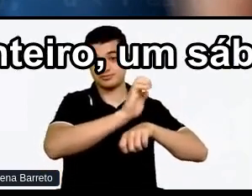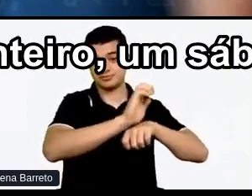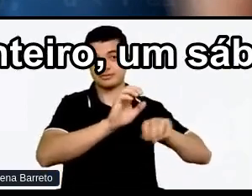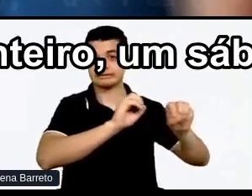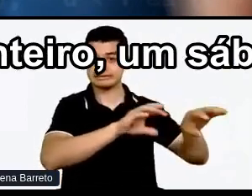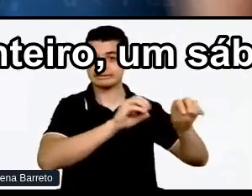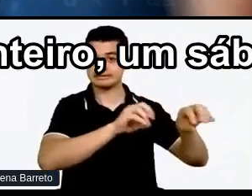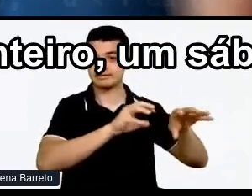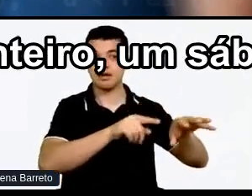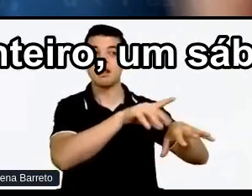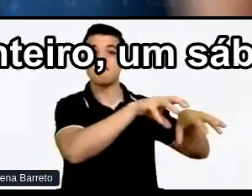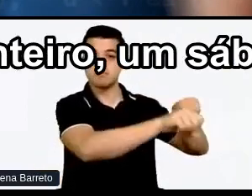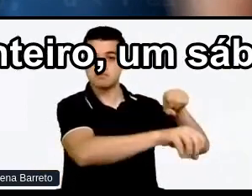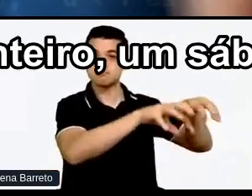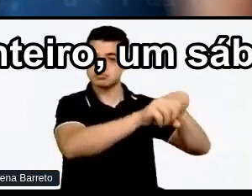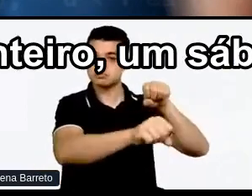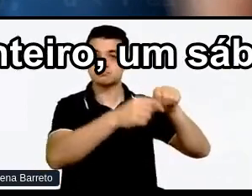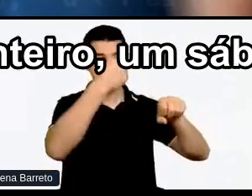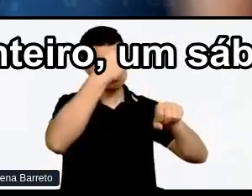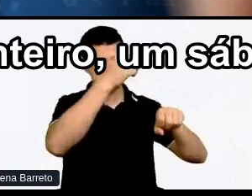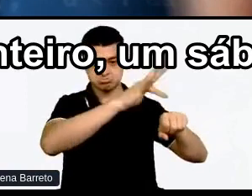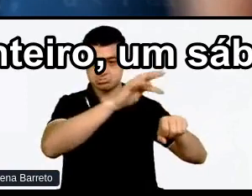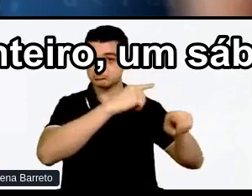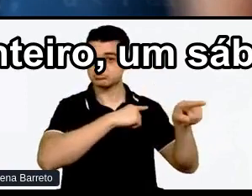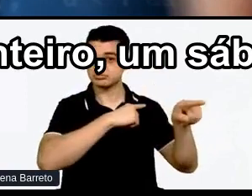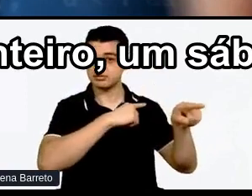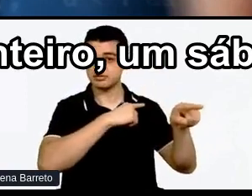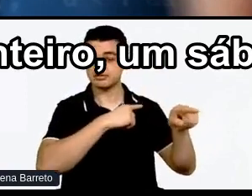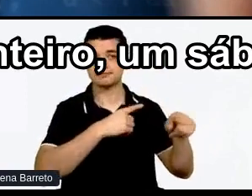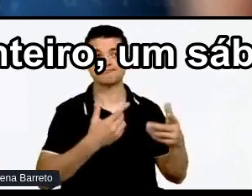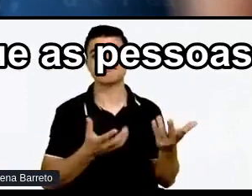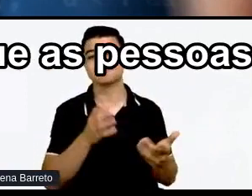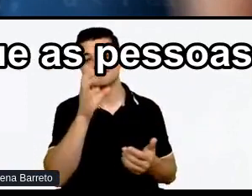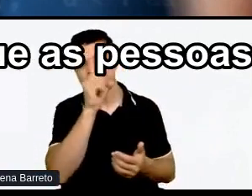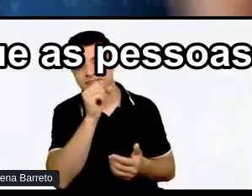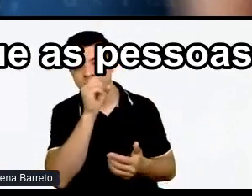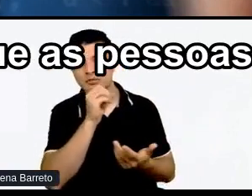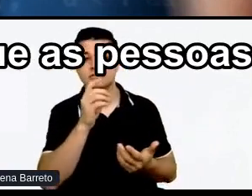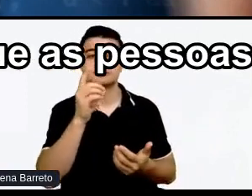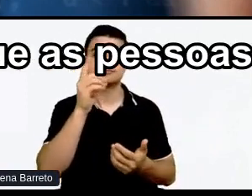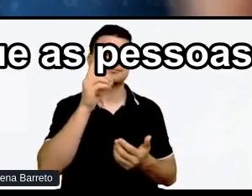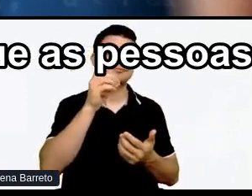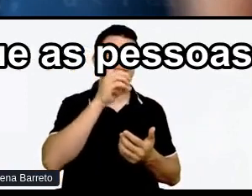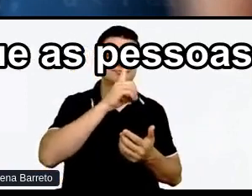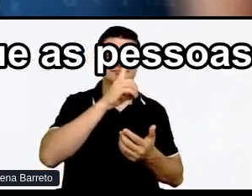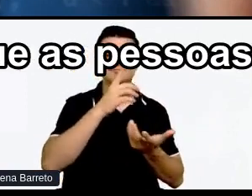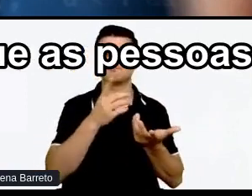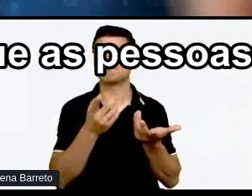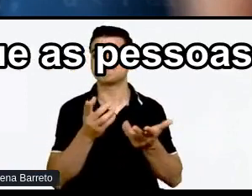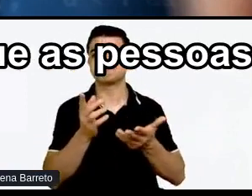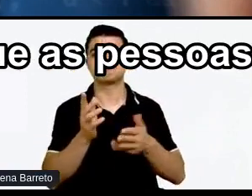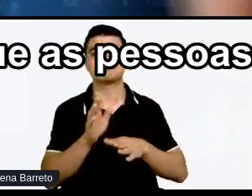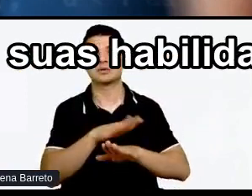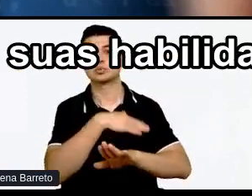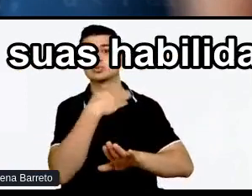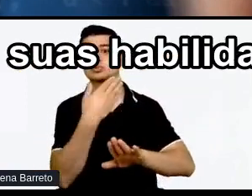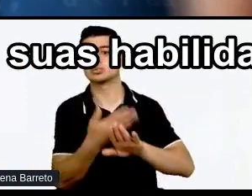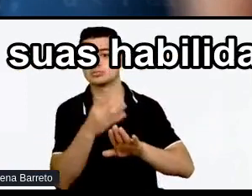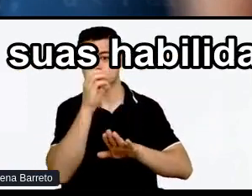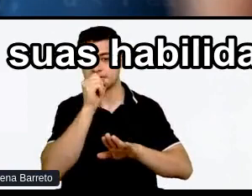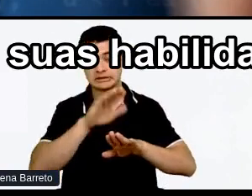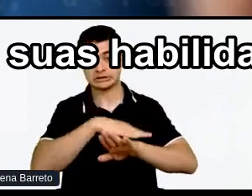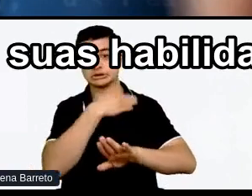acadêmica, mas faz um dia inteiro, um sábado, um final de semana inteiro, para que as pessoas consigam ali mostrar